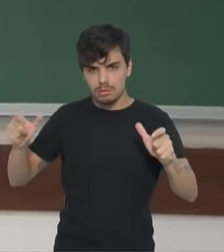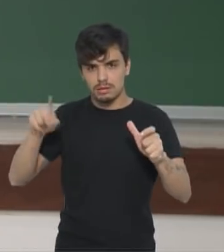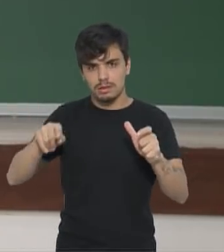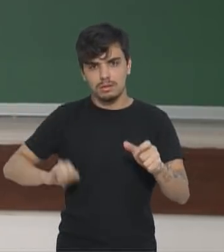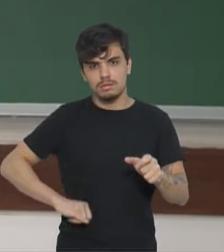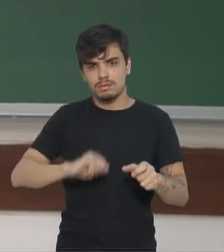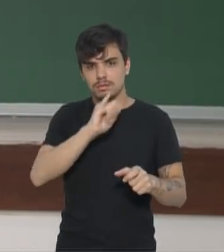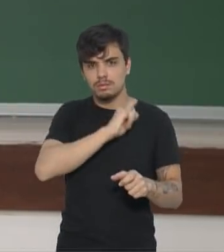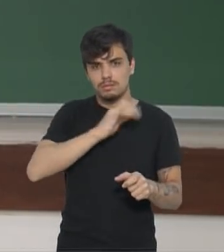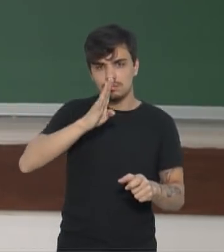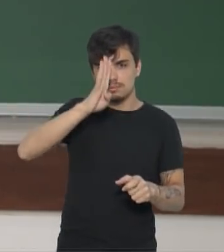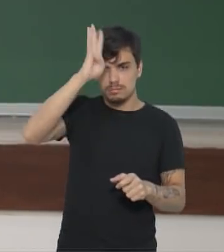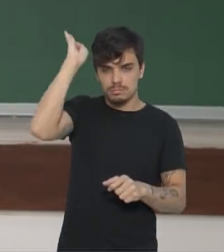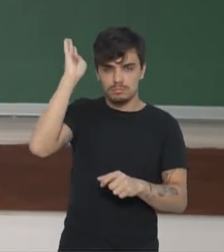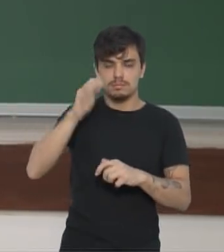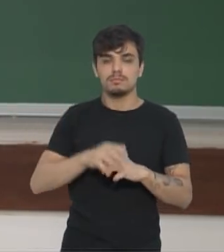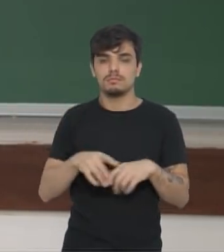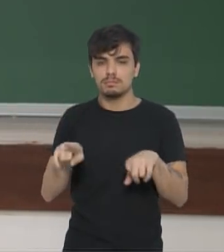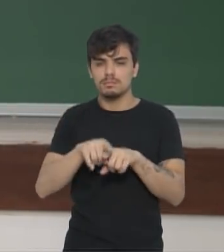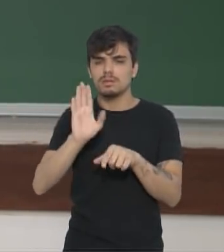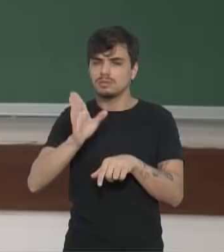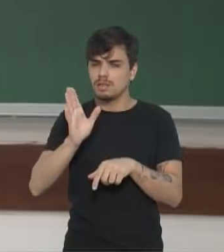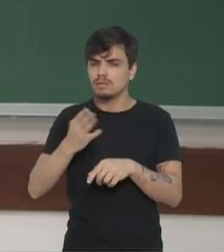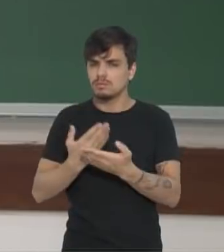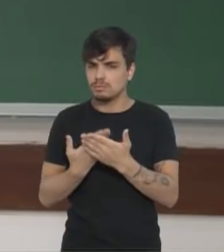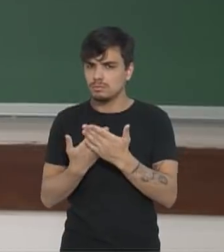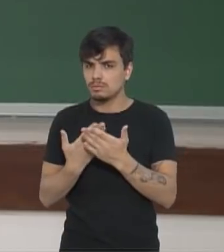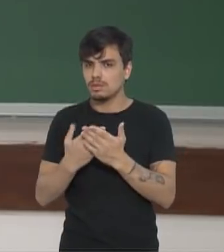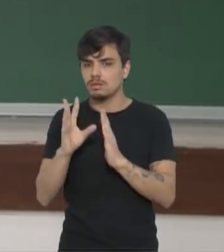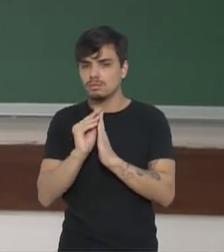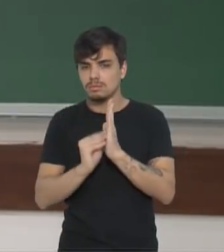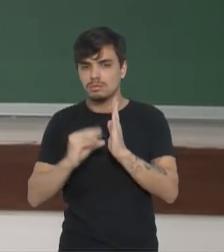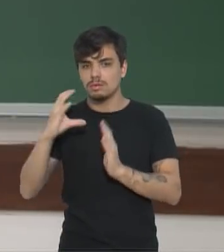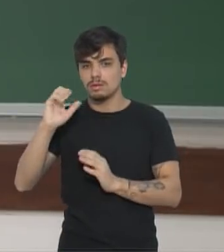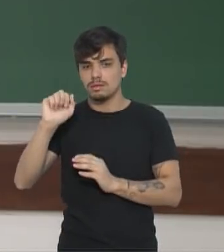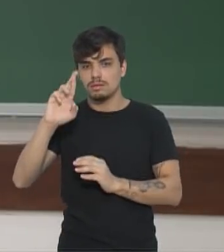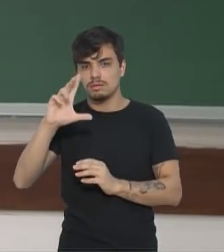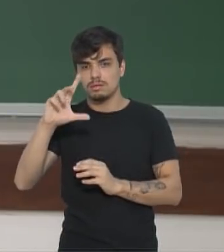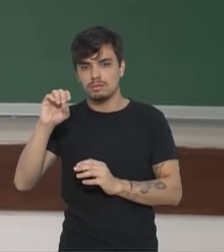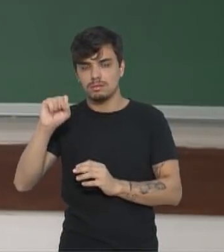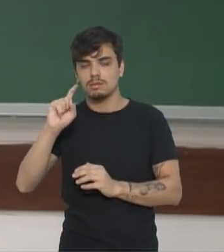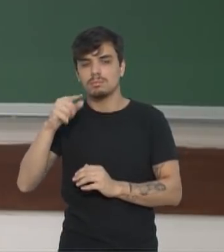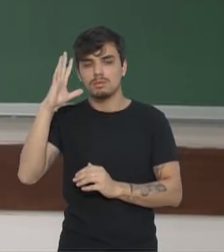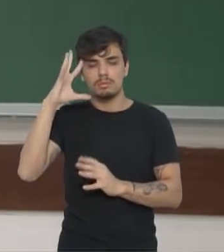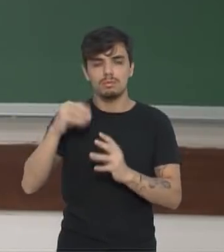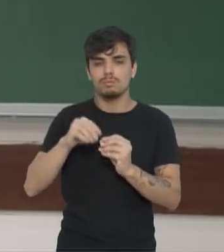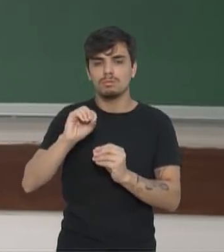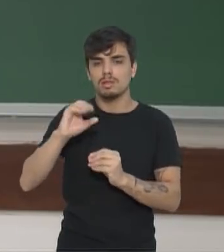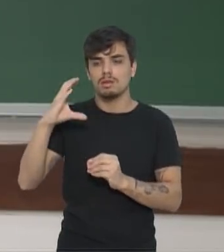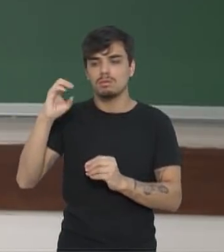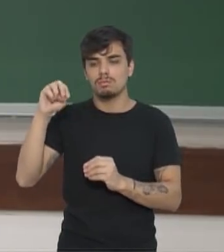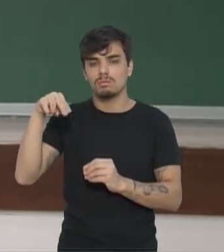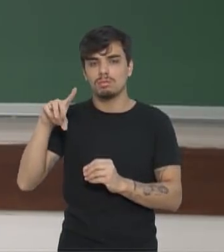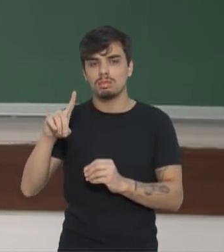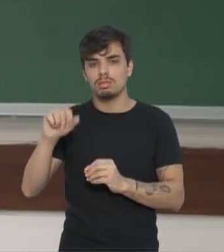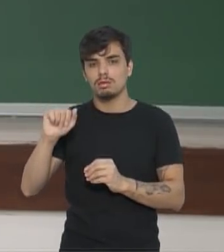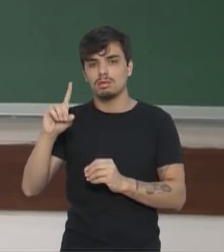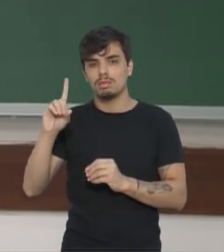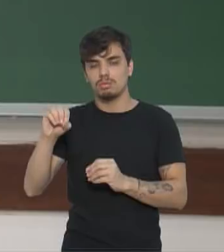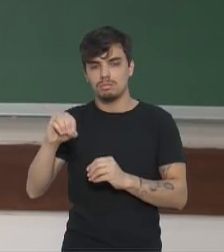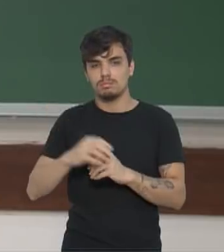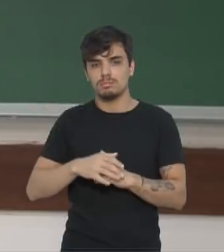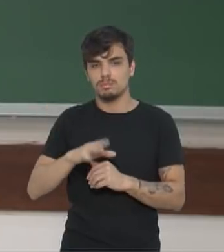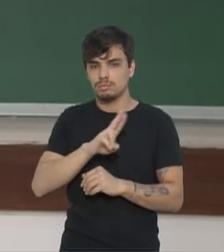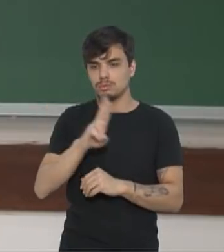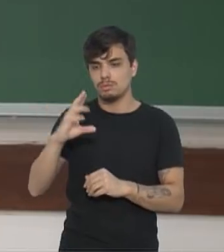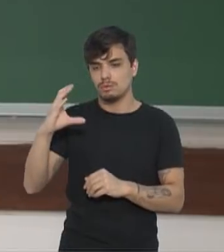Império Carolíngio de Carlos Magno. Vocês já estudaram esse conteúdo, mas só para vocês entenderem o que é um condado, né? Então, uma região onde um conde, já diz